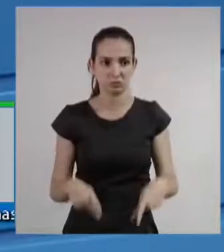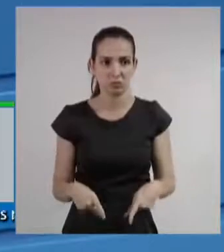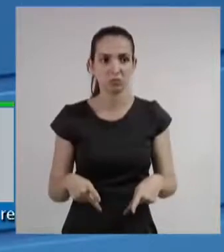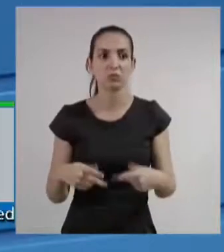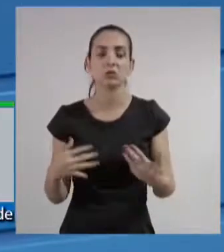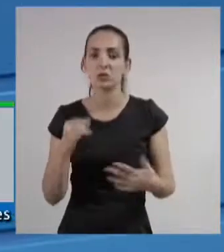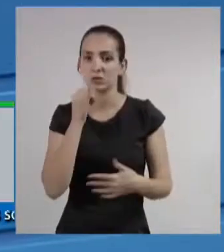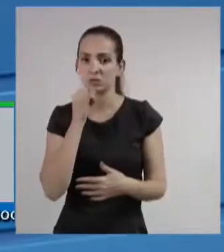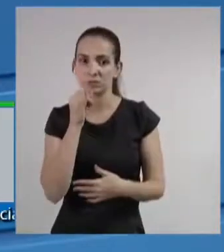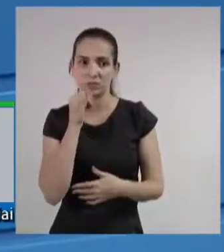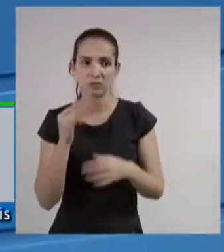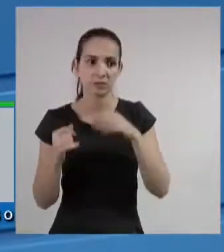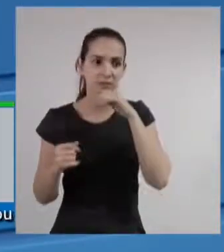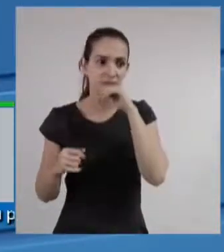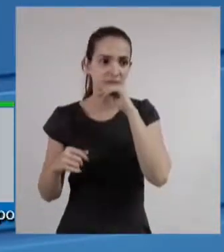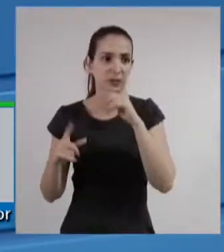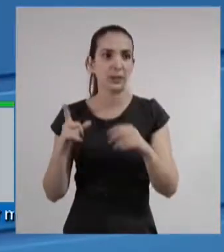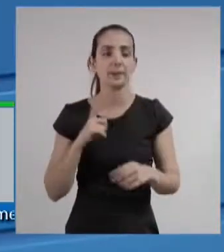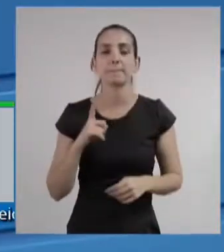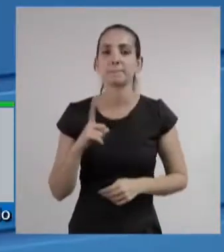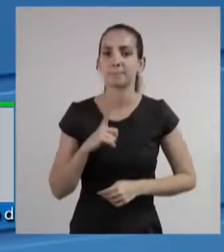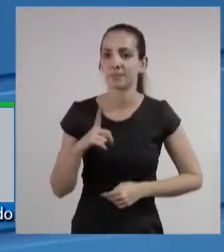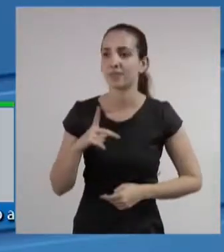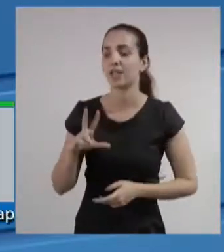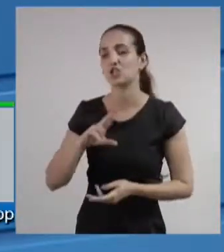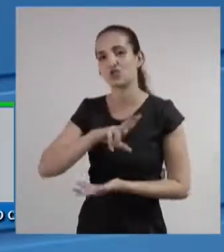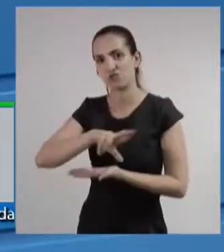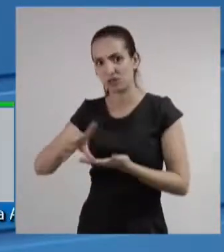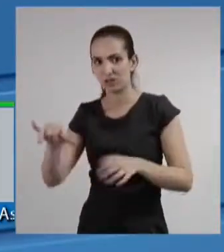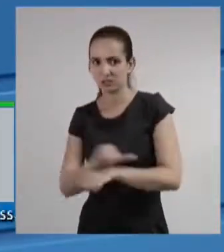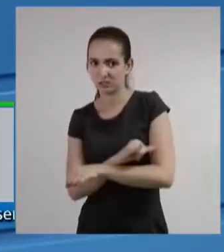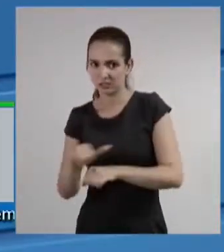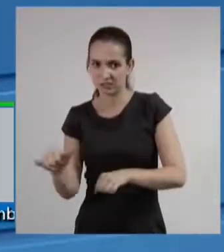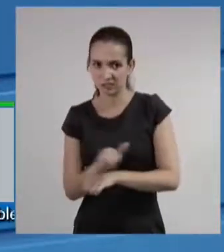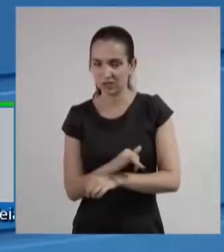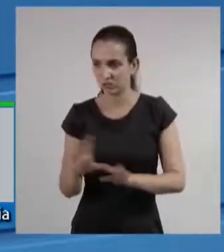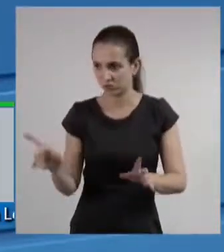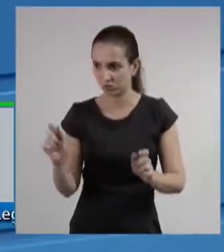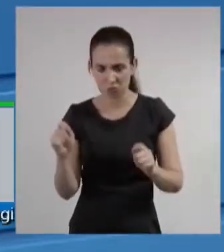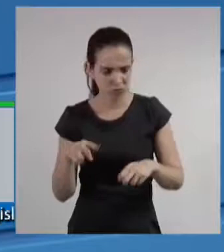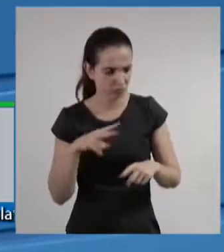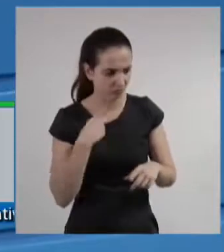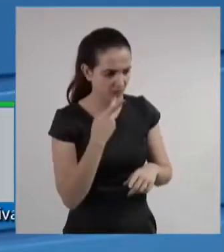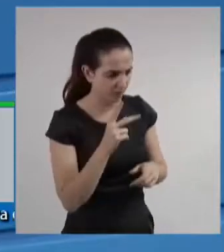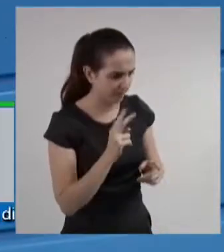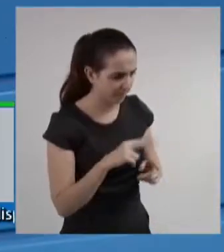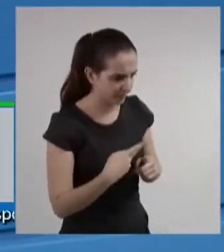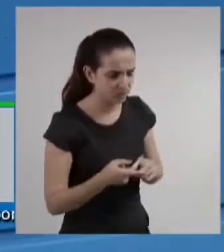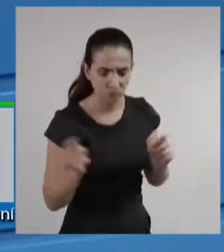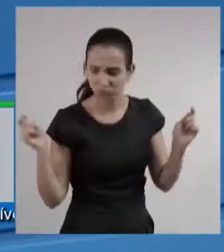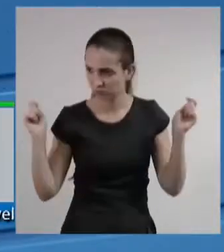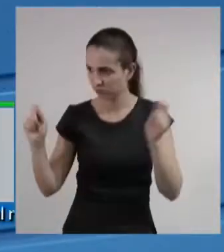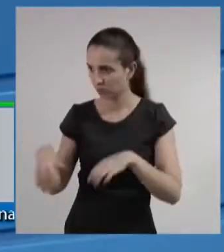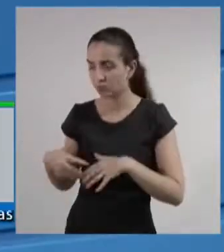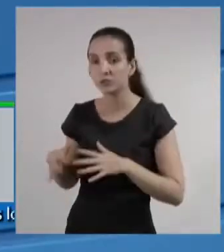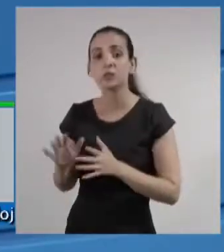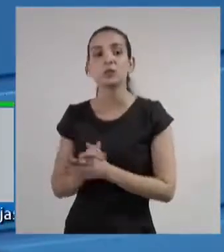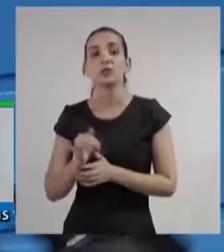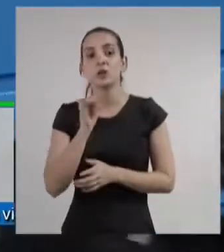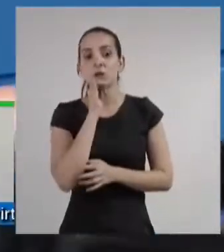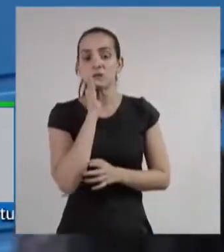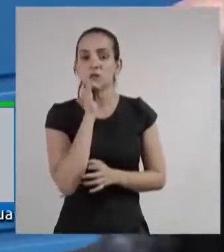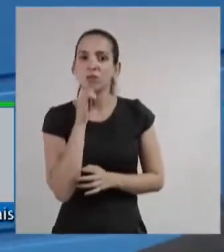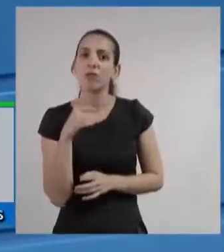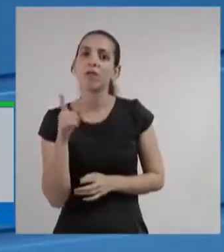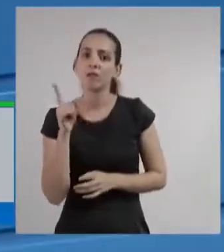Me concede mais uma parte, só para terminar? Com prazer. Esse raciocínio? Com prazer, pode. É a lei de uso do solo